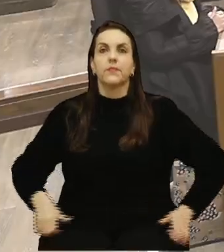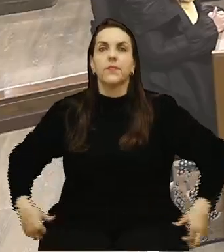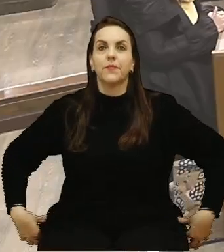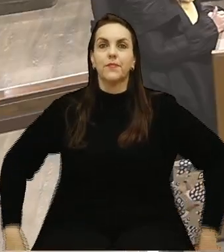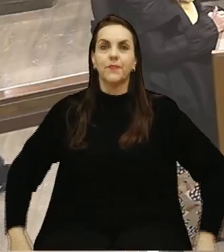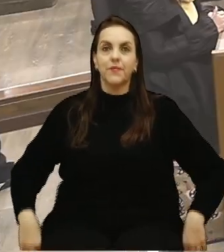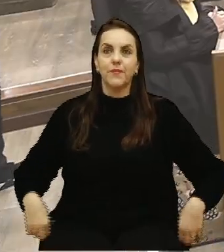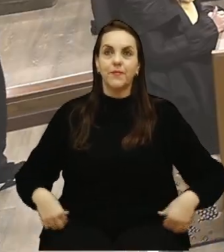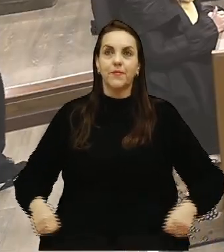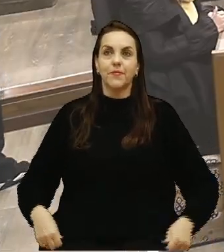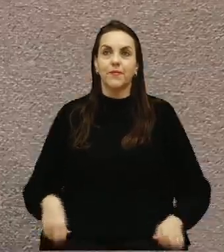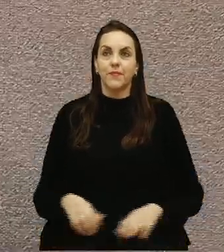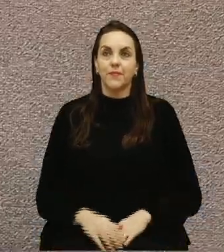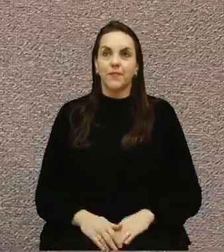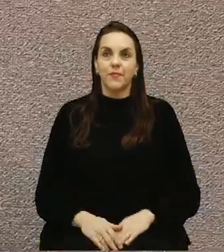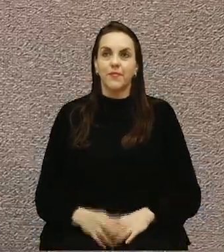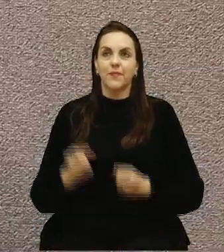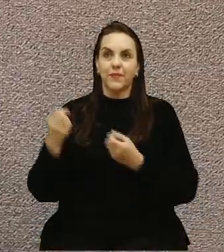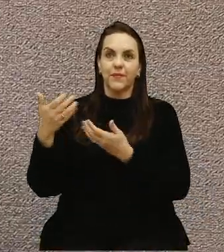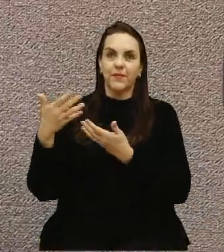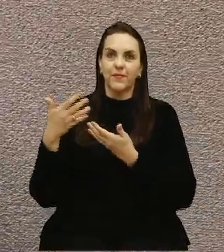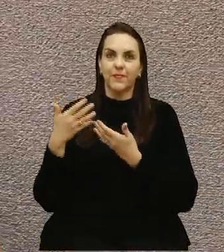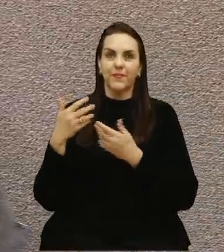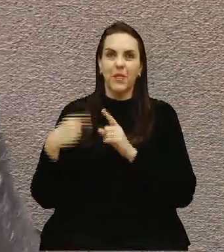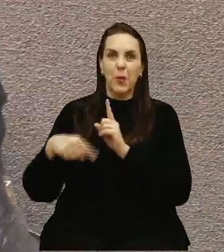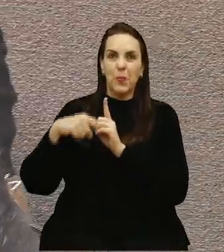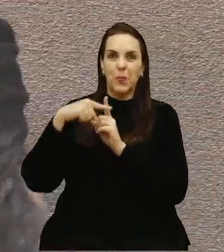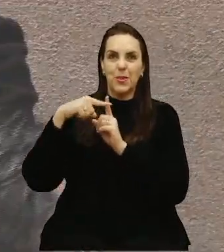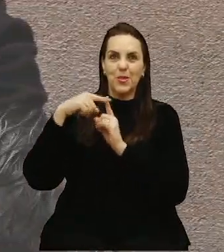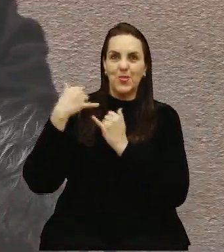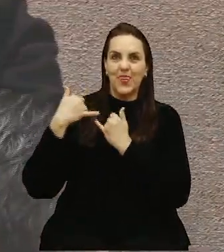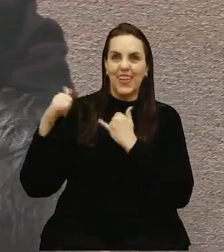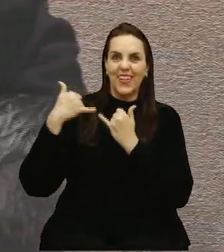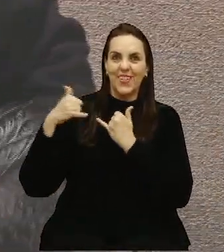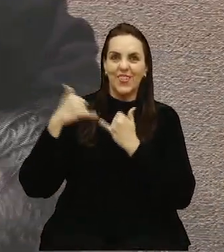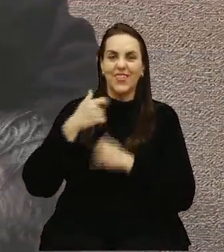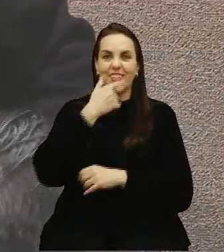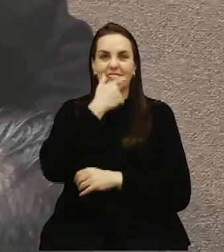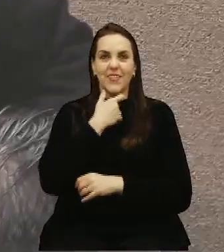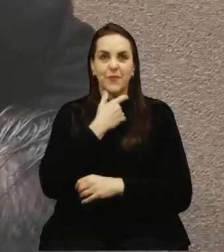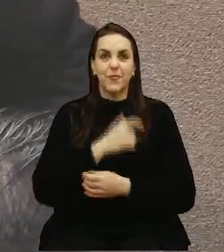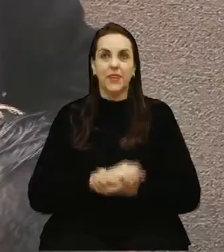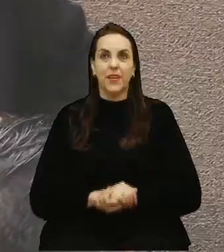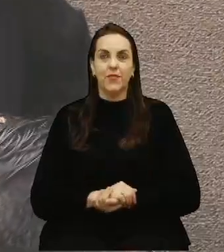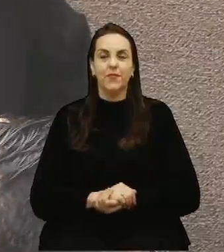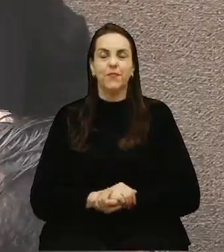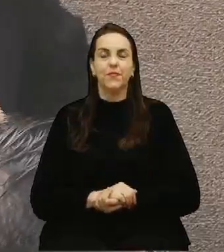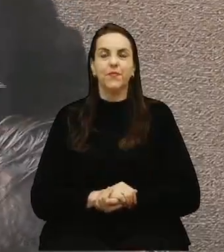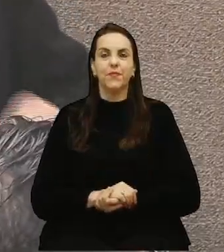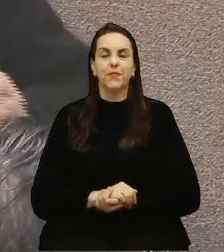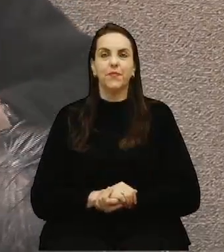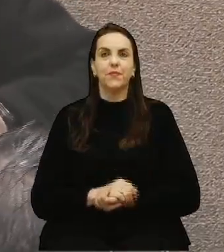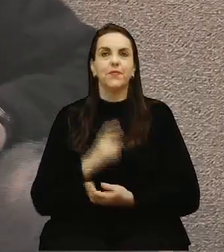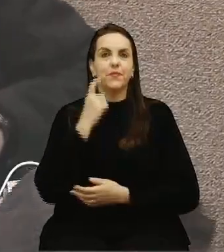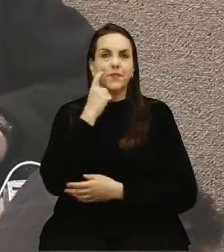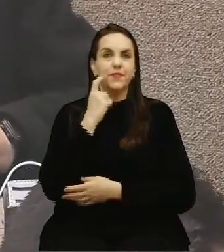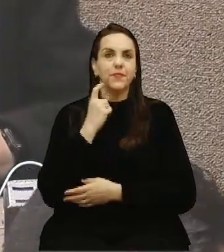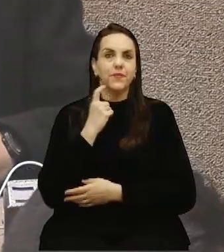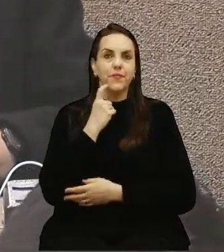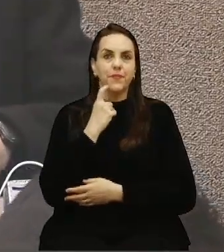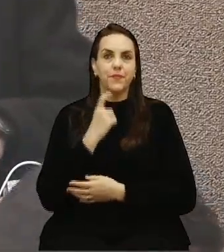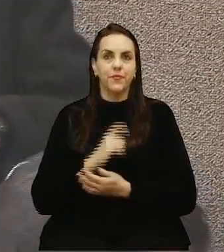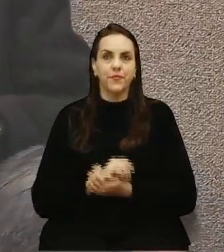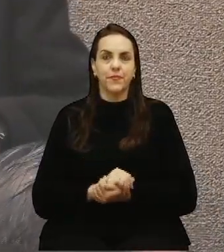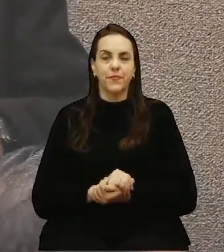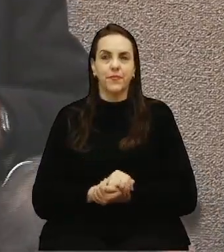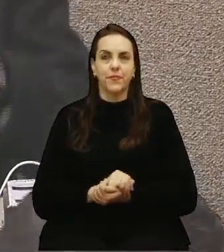Uma energia positiva aqui do vereador Cristiano, né? Mas, senhor presidente Wagner Petrini, assim, tanto